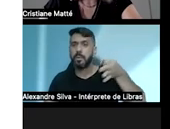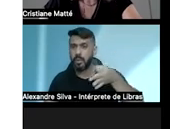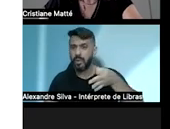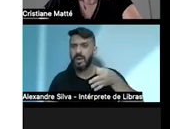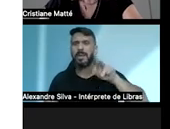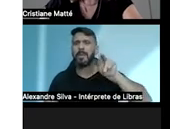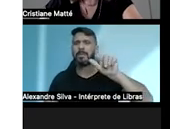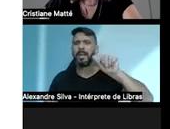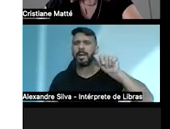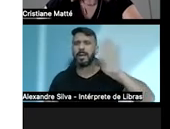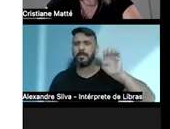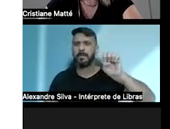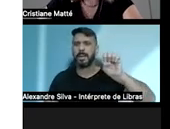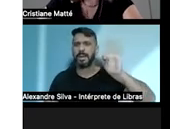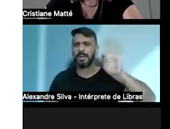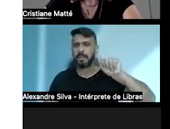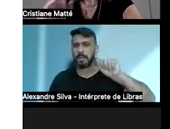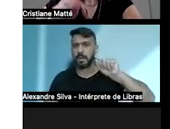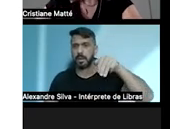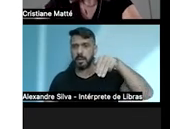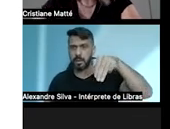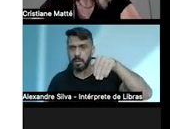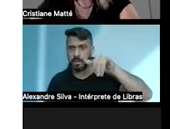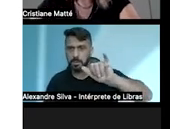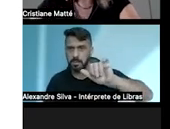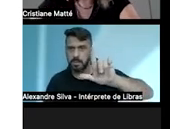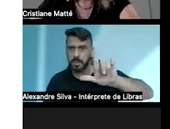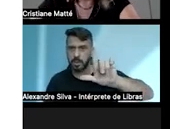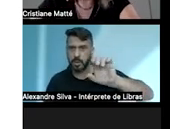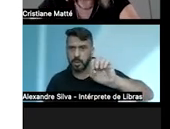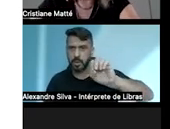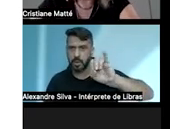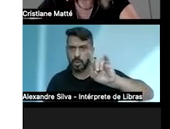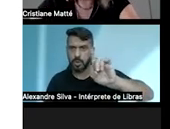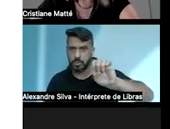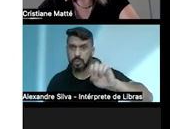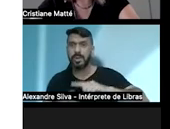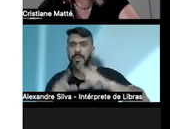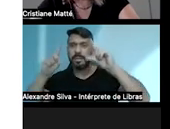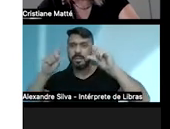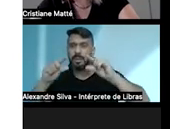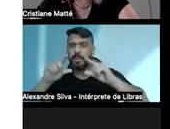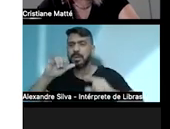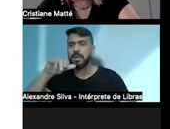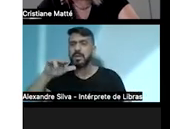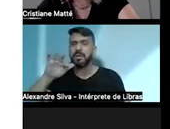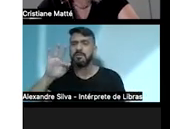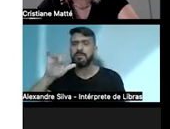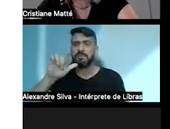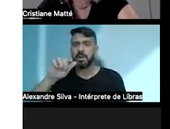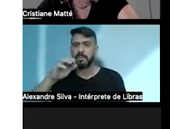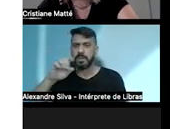beta-amiloides, diminuía também a inflamação no cérebro e diminuía também